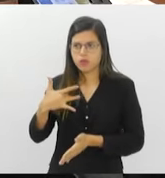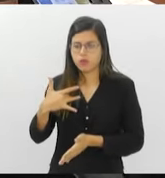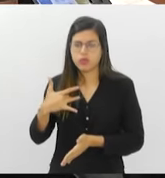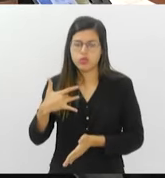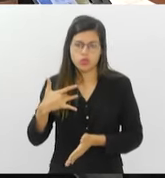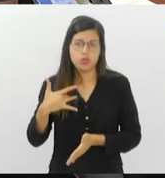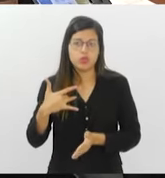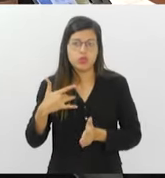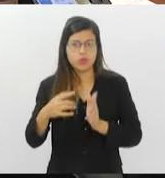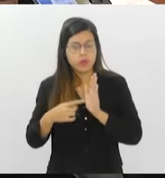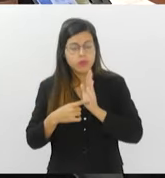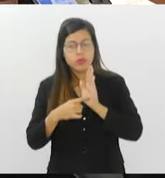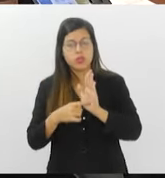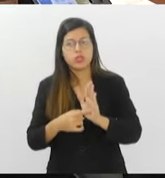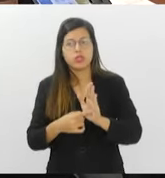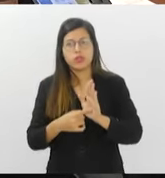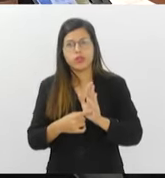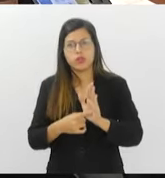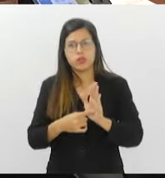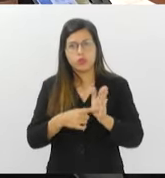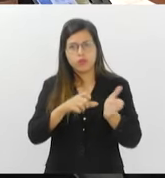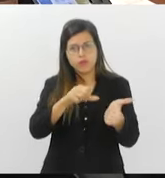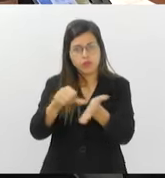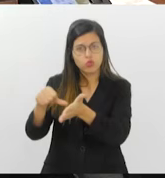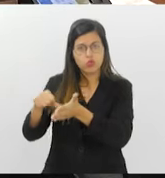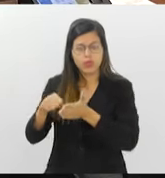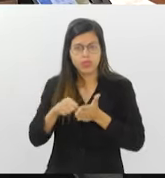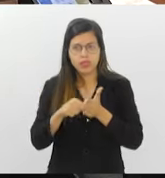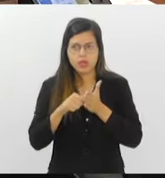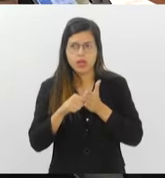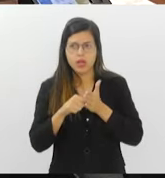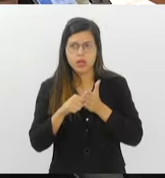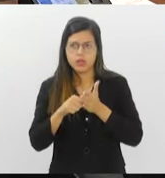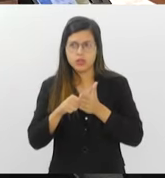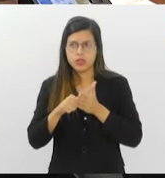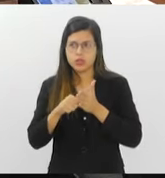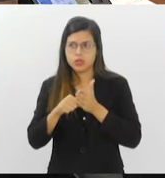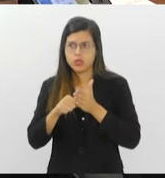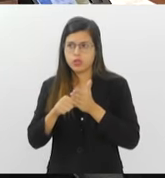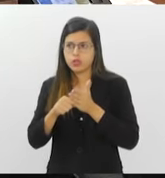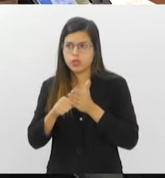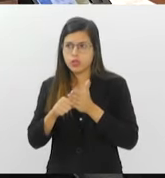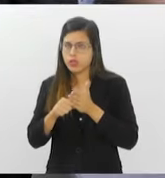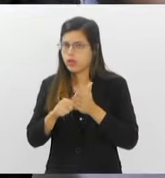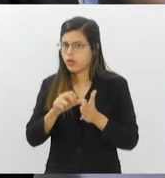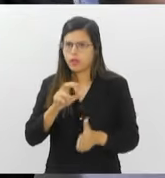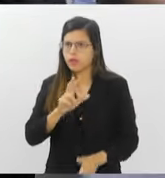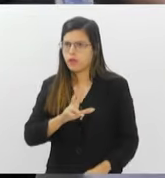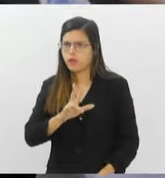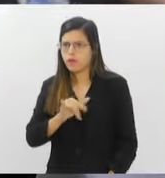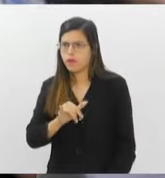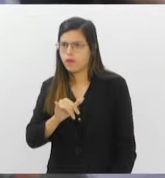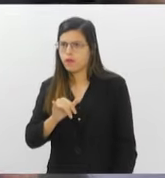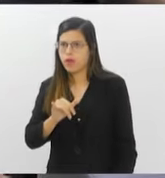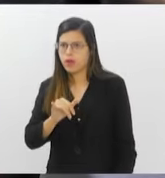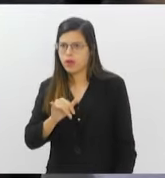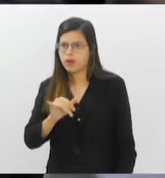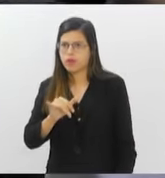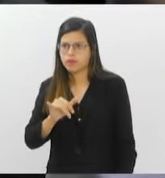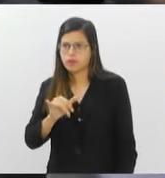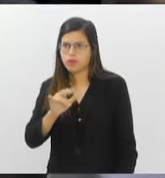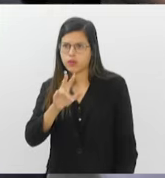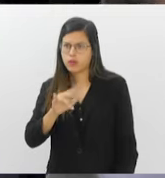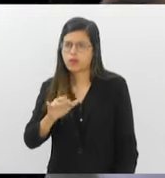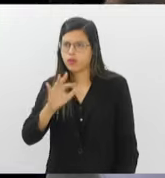né, essa questão das unidades que não serão alcançadas pelas organizações, pela Fundação de